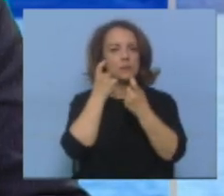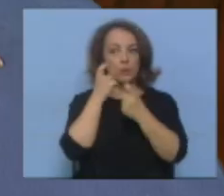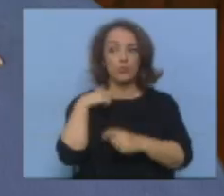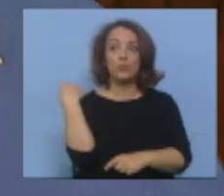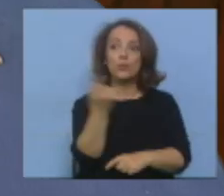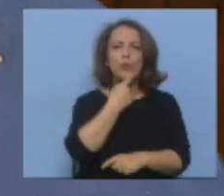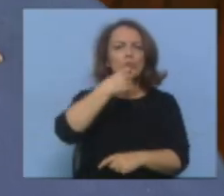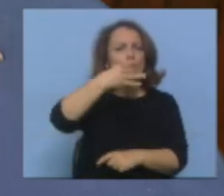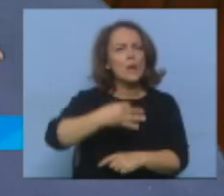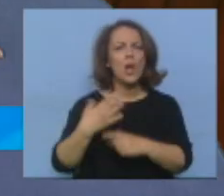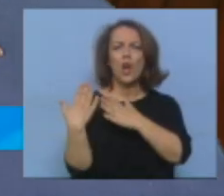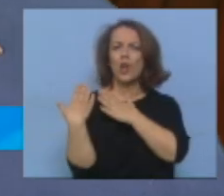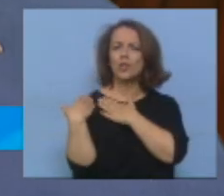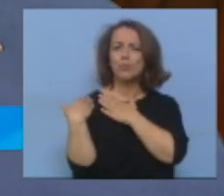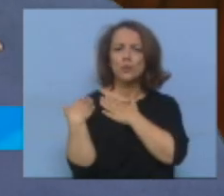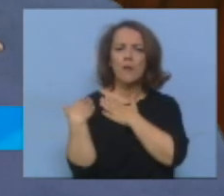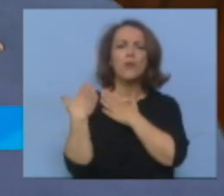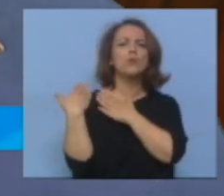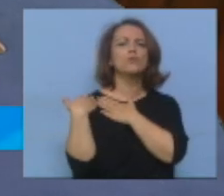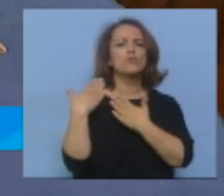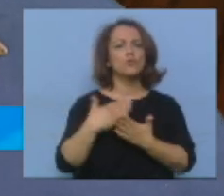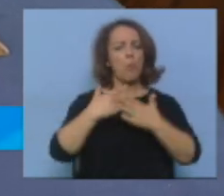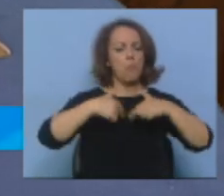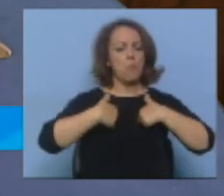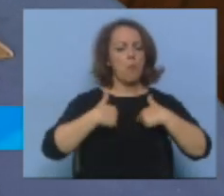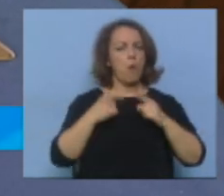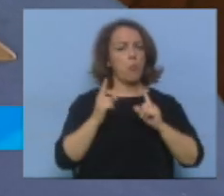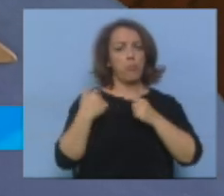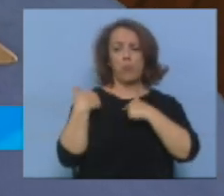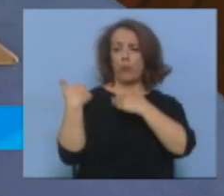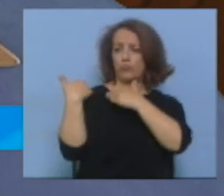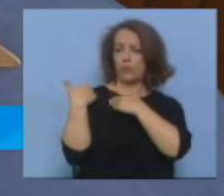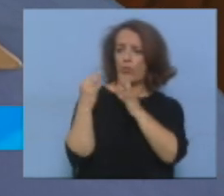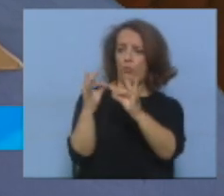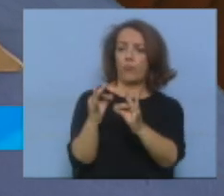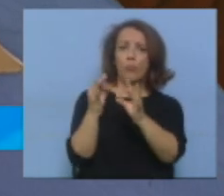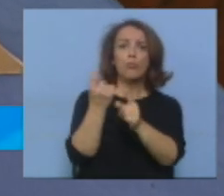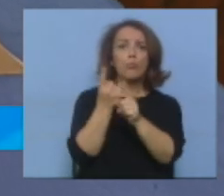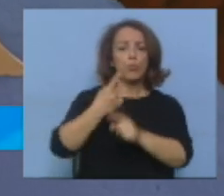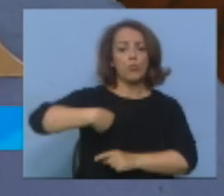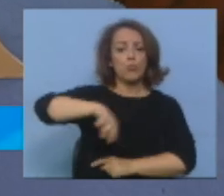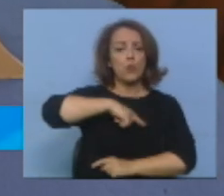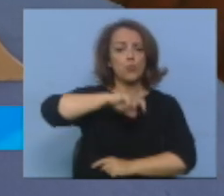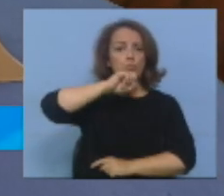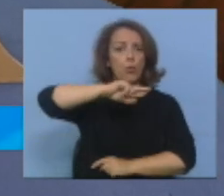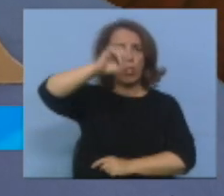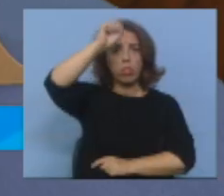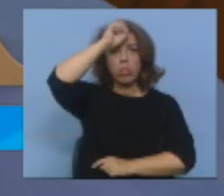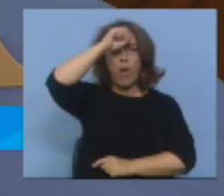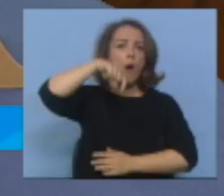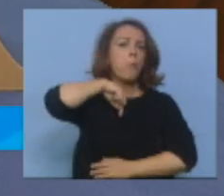todos nós temos uns pelos outros, não sabemos se porventura podemos estar a contagiar involuntariamente